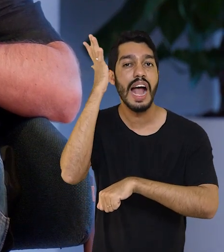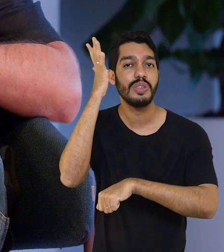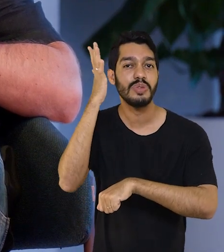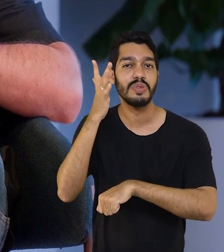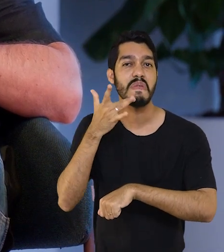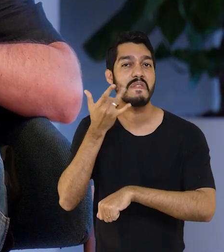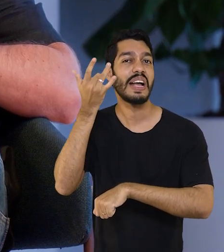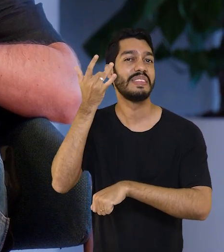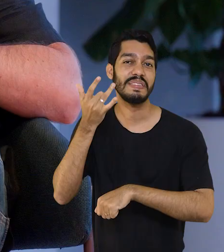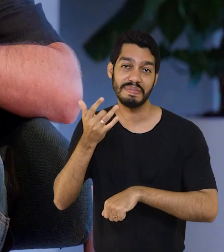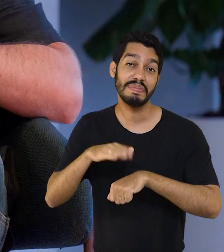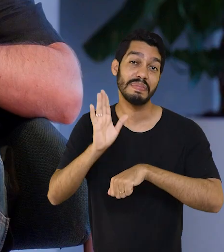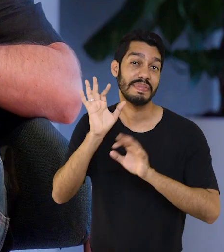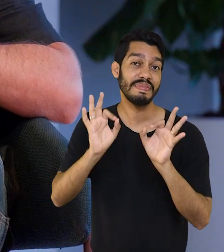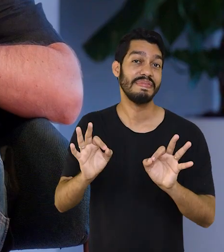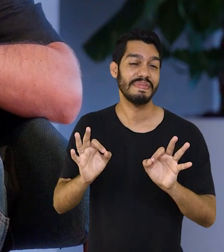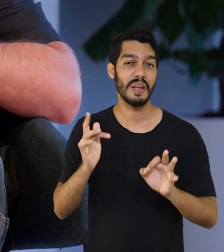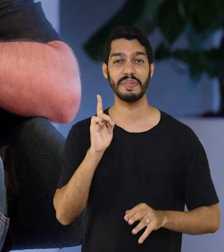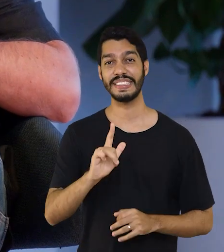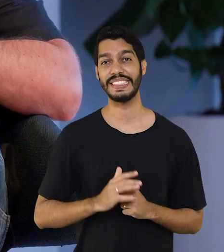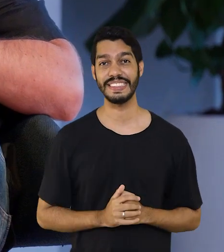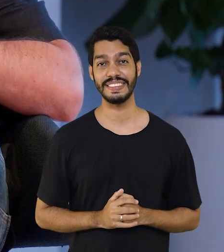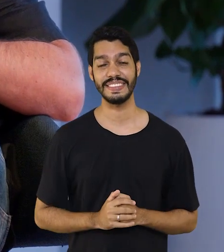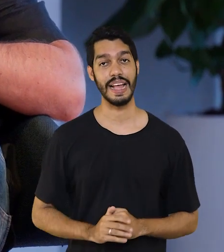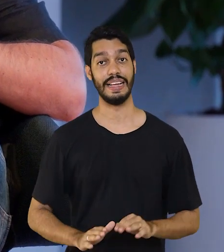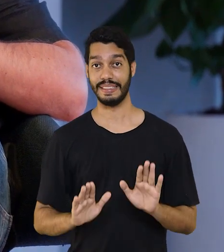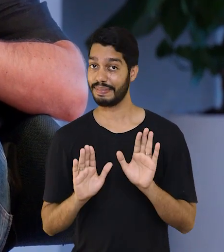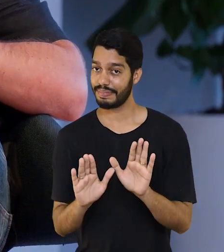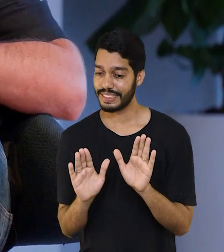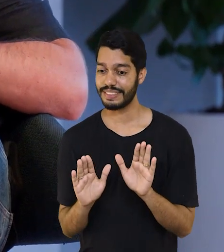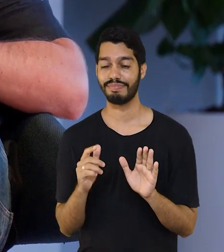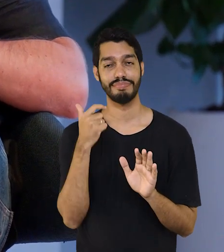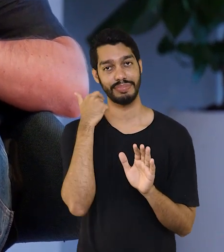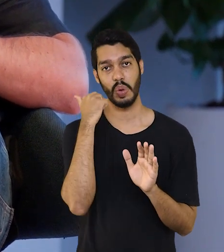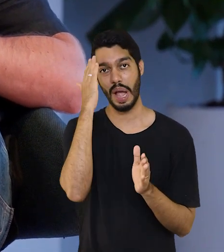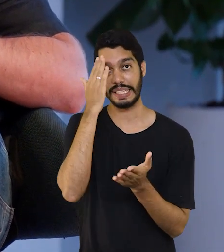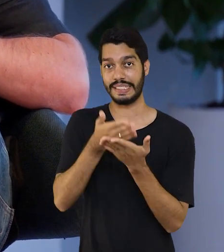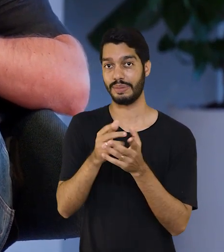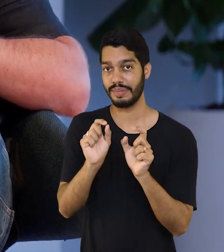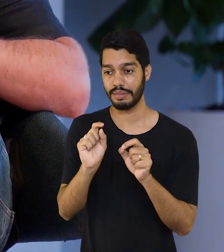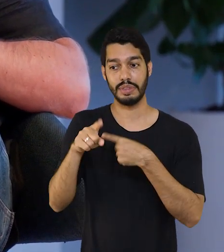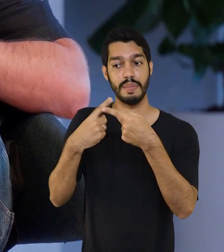ser um trabalho muito mais fácil, muito mais simples de ser feito e mais assertivo. Porém,